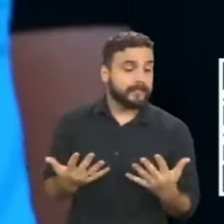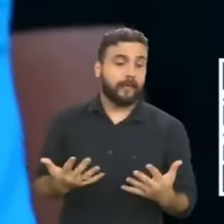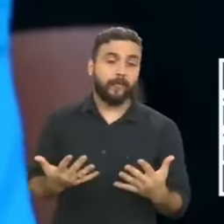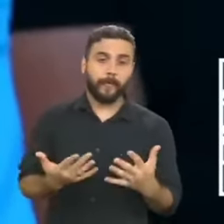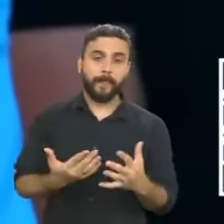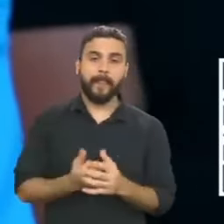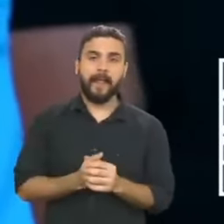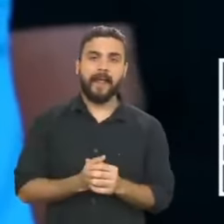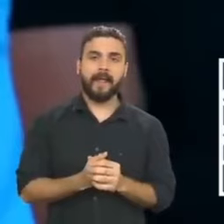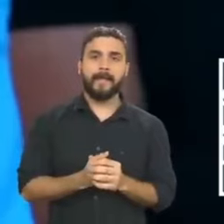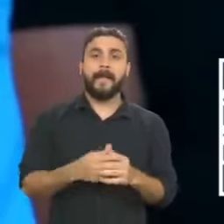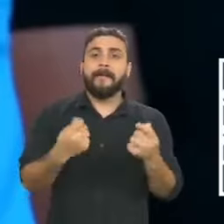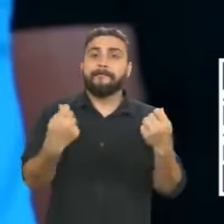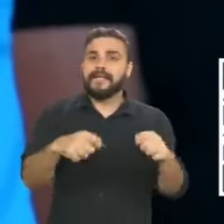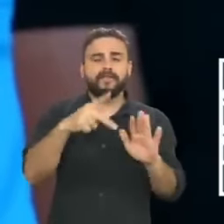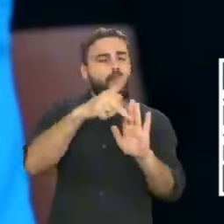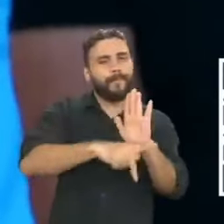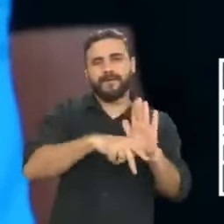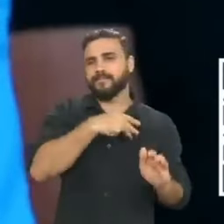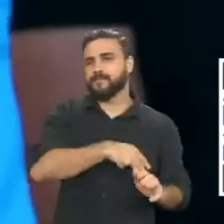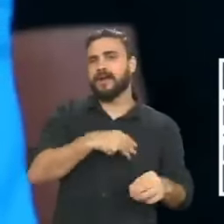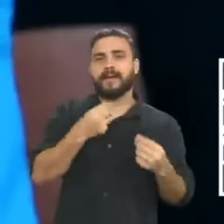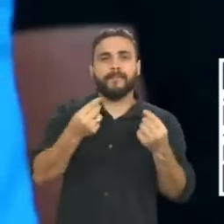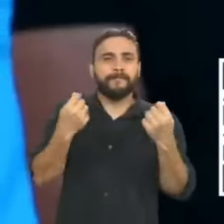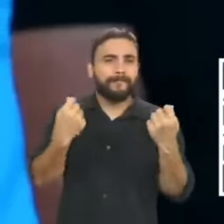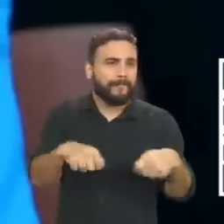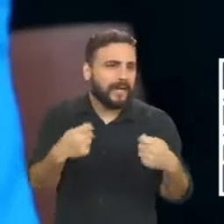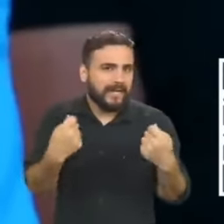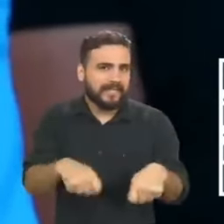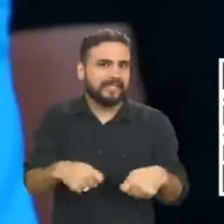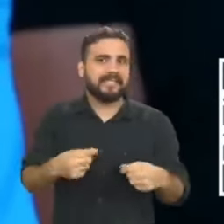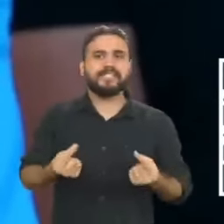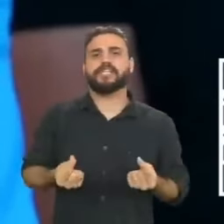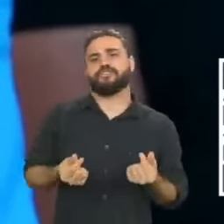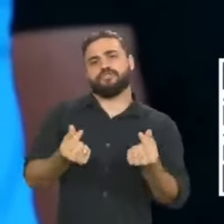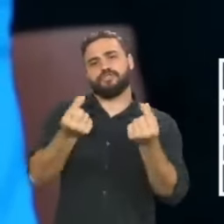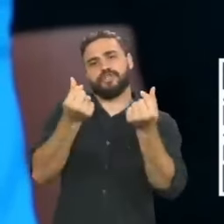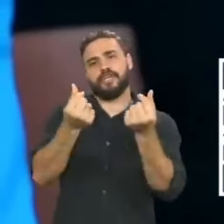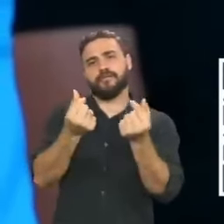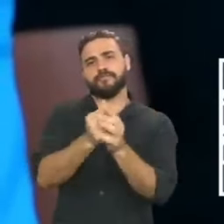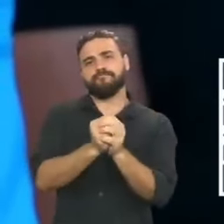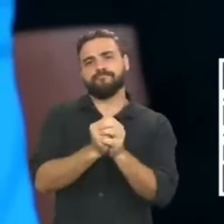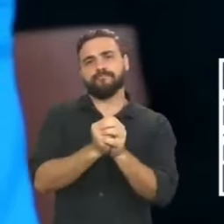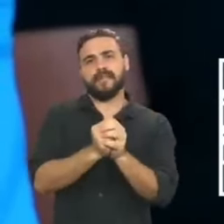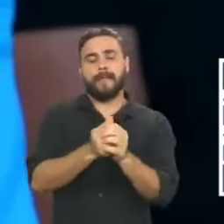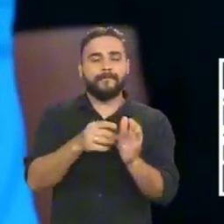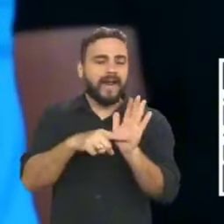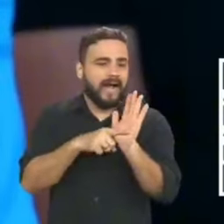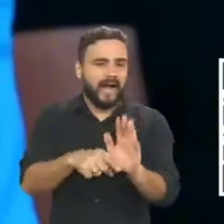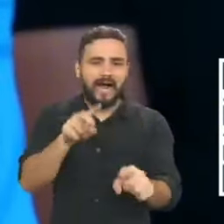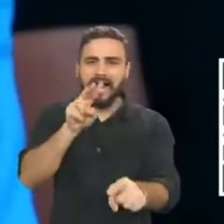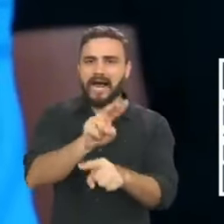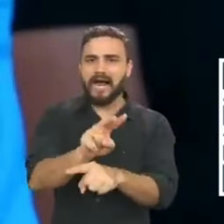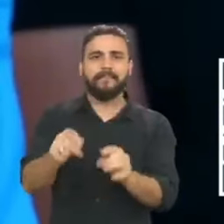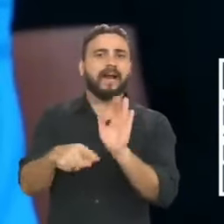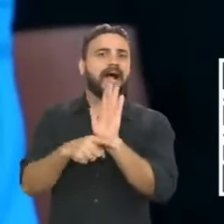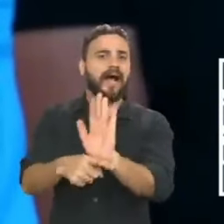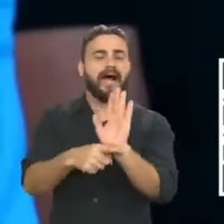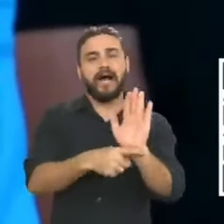requer salários, requer... Então, sim, nós estamos abertos. Hoje nós temos mais de 30 e